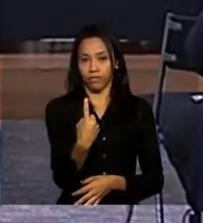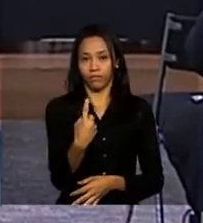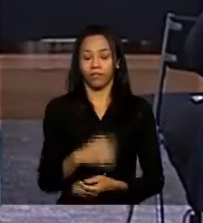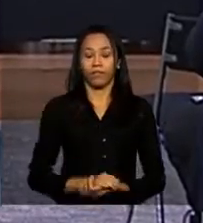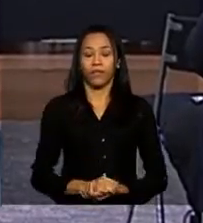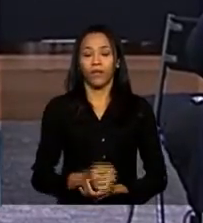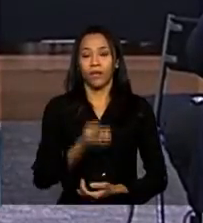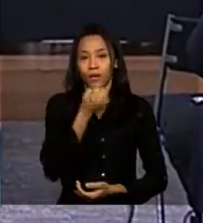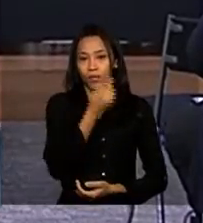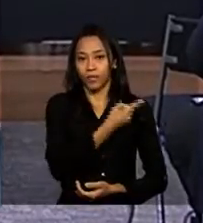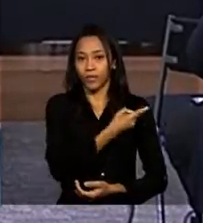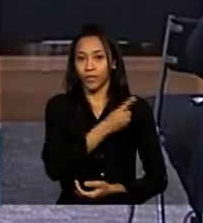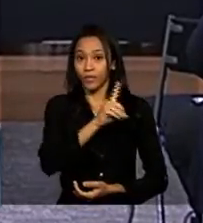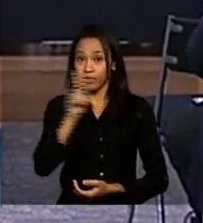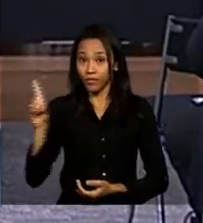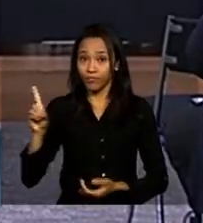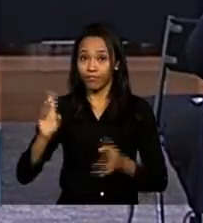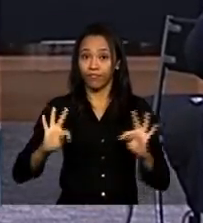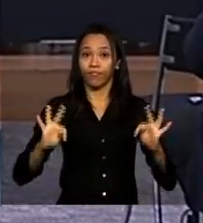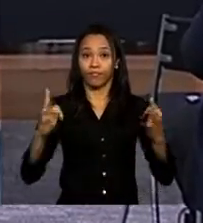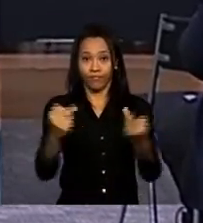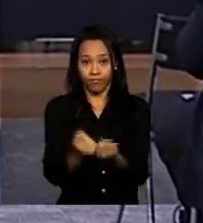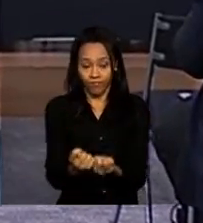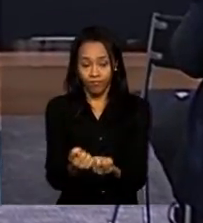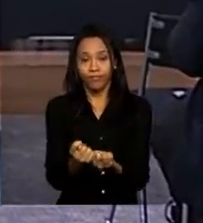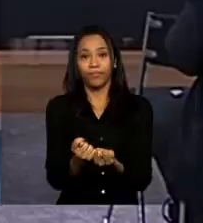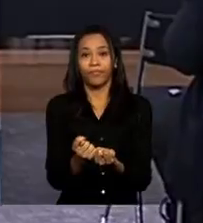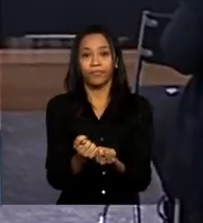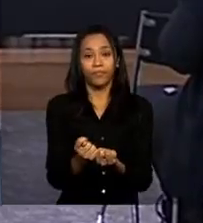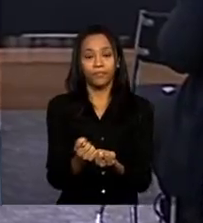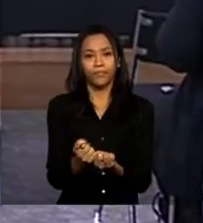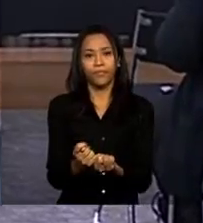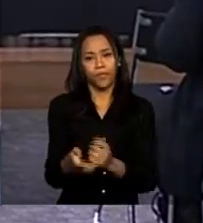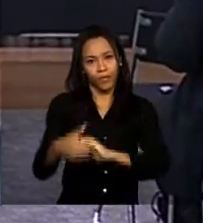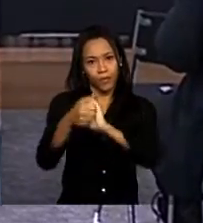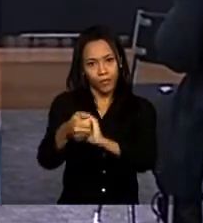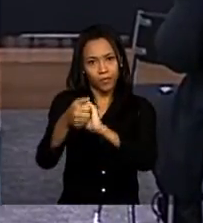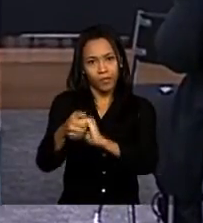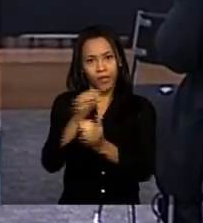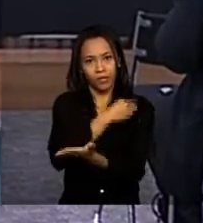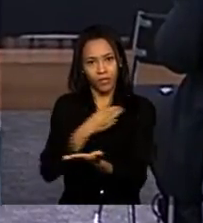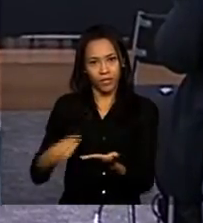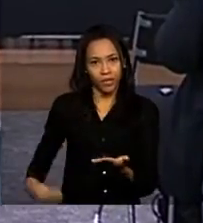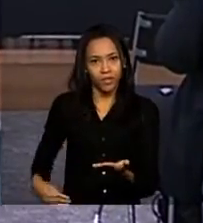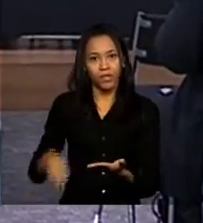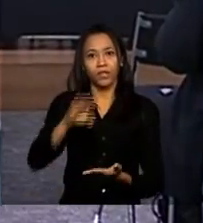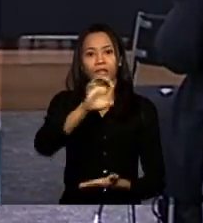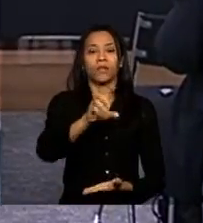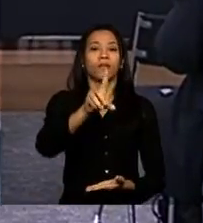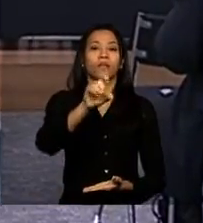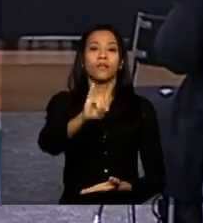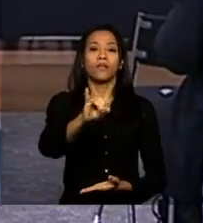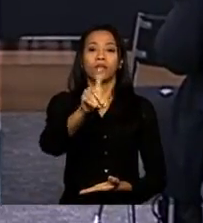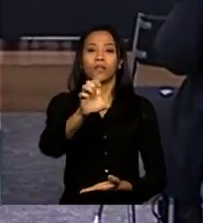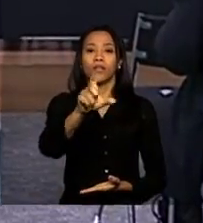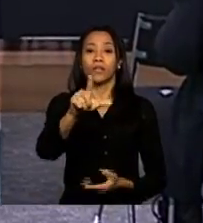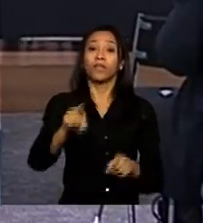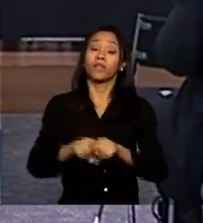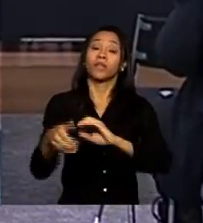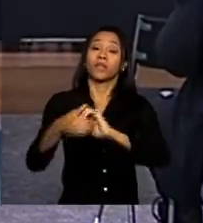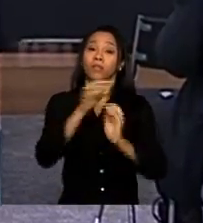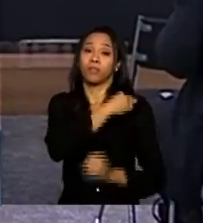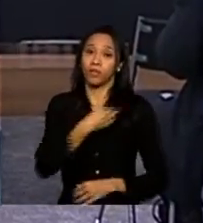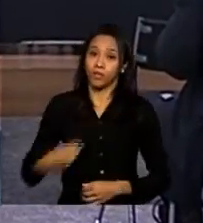Muito bom dia a todos. Cumprimentar ministra Edeli Salvatti, ministro Arthur Chioro, ministro Rosseto,